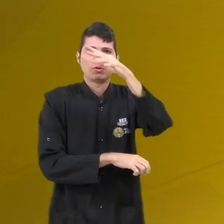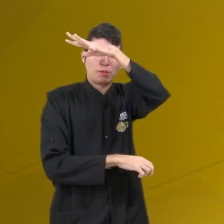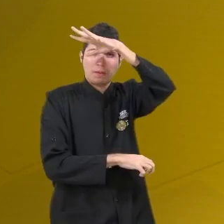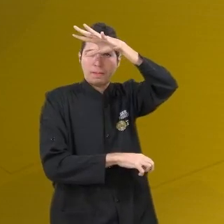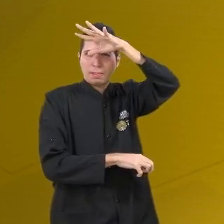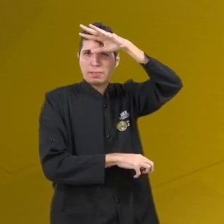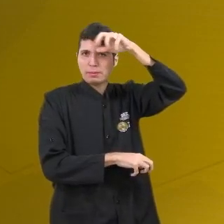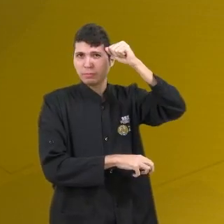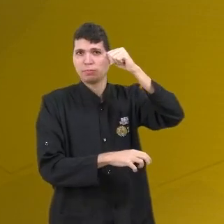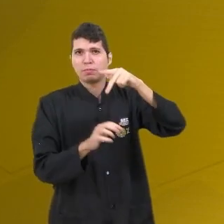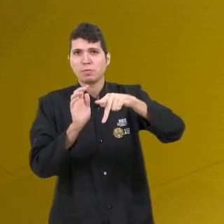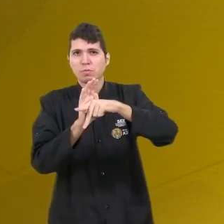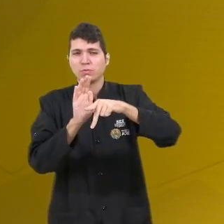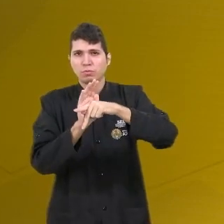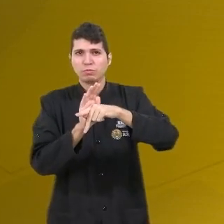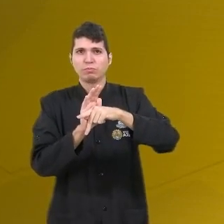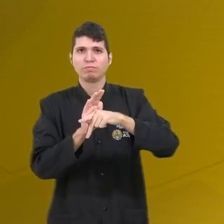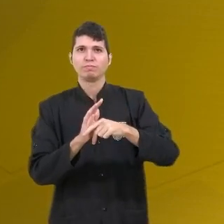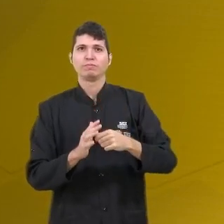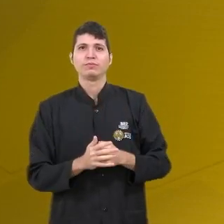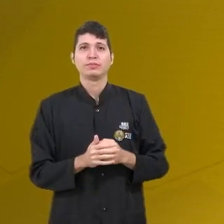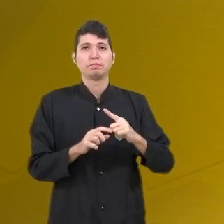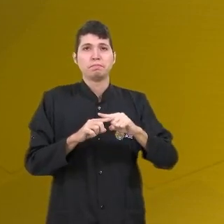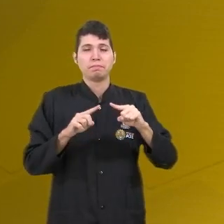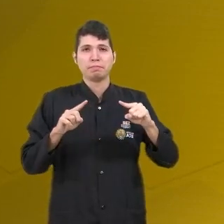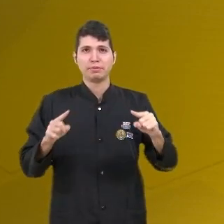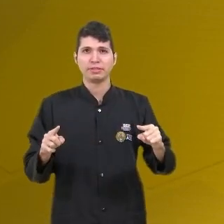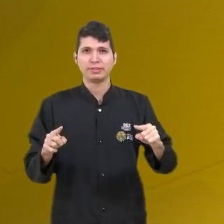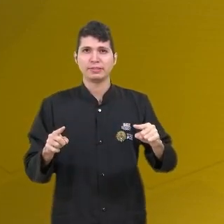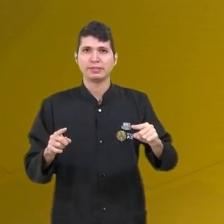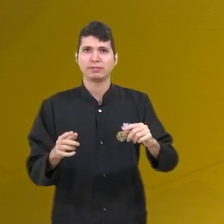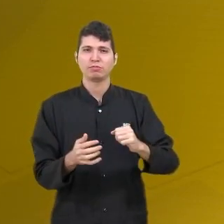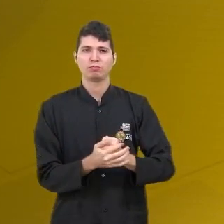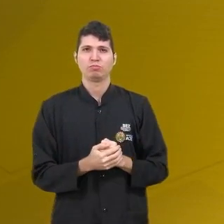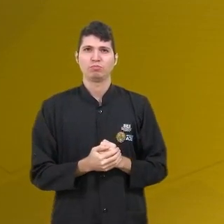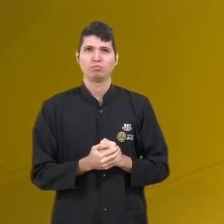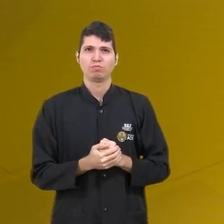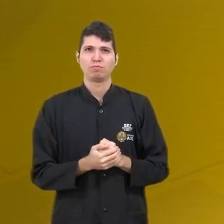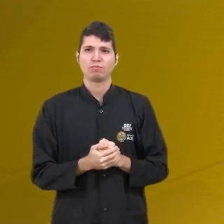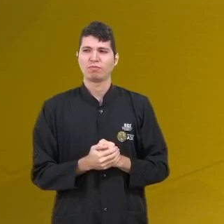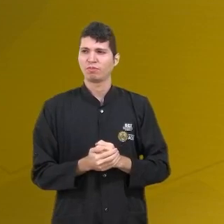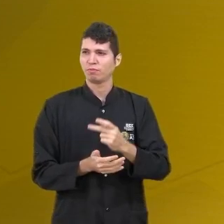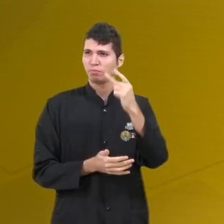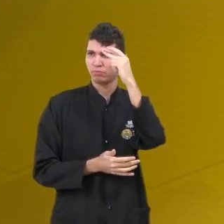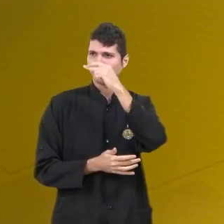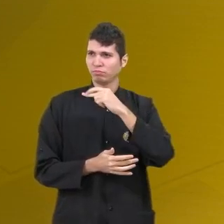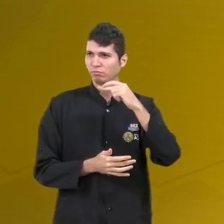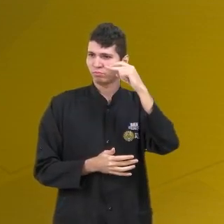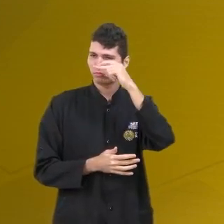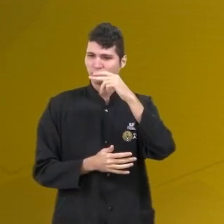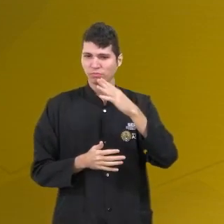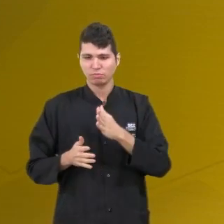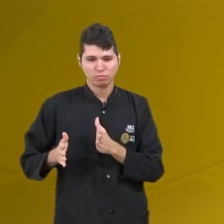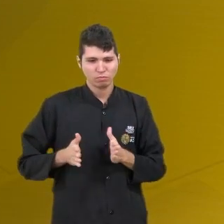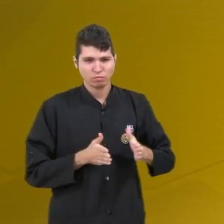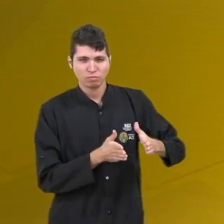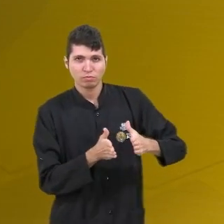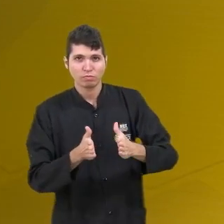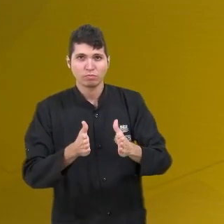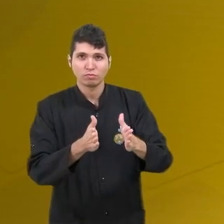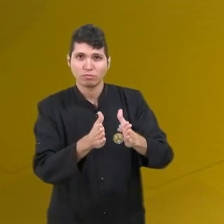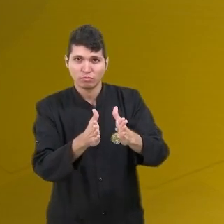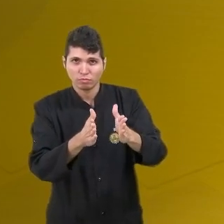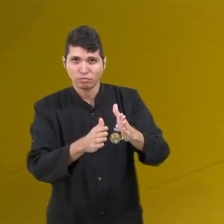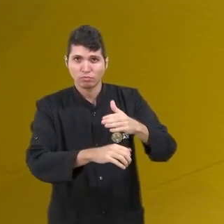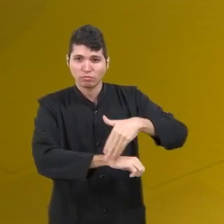Espera aí. Mas quando a gente passa pelas nossas florestas, pelas nossas estradas, a gente